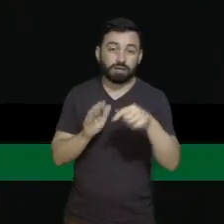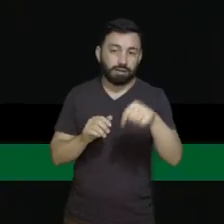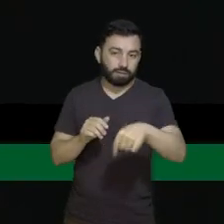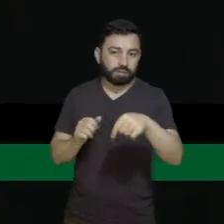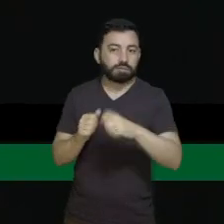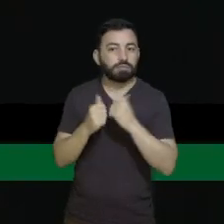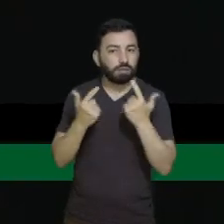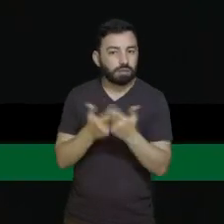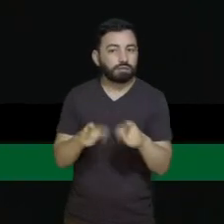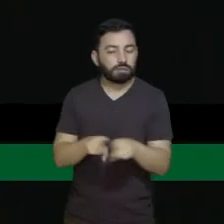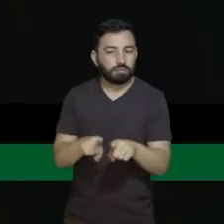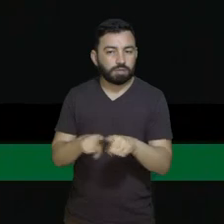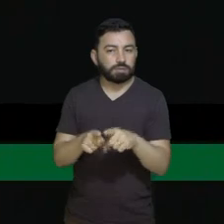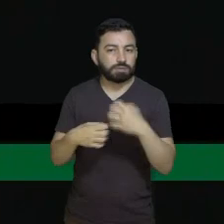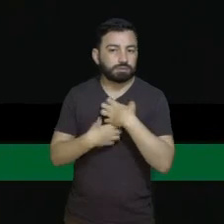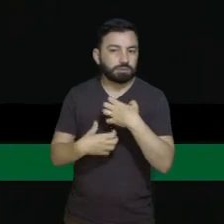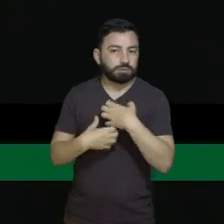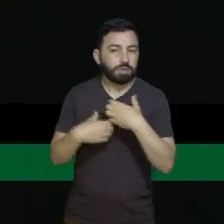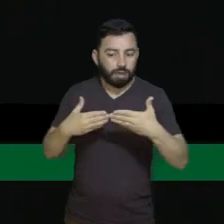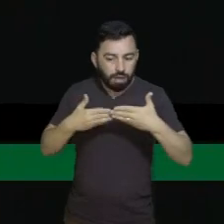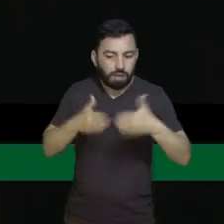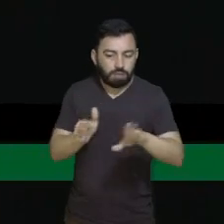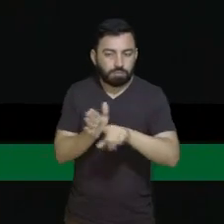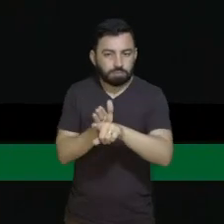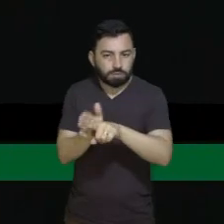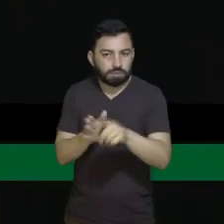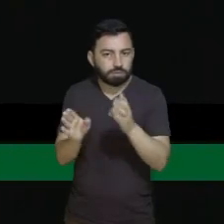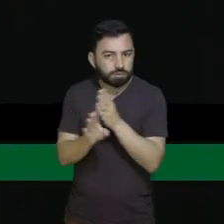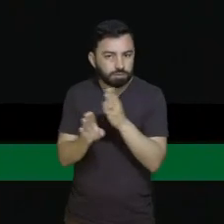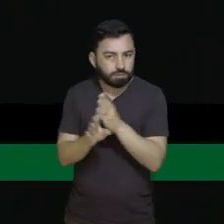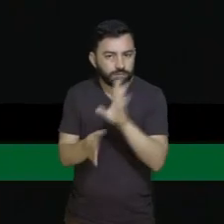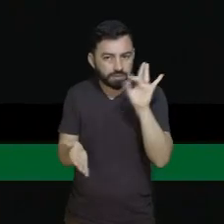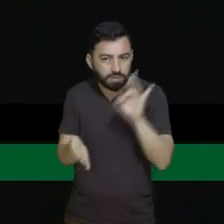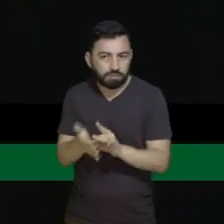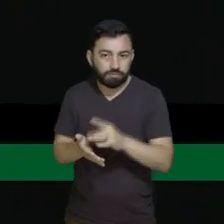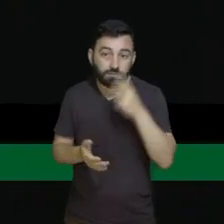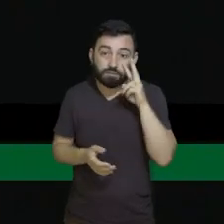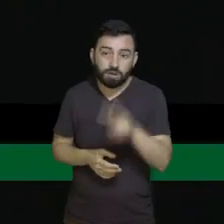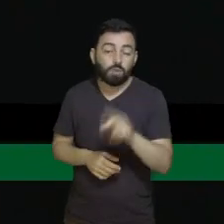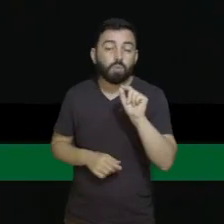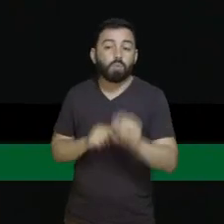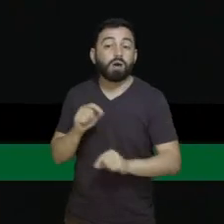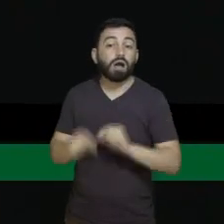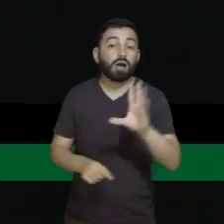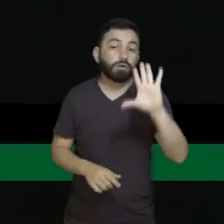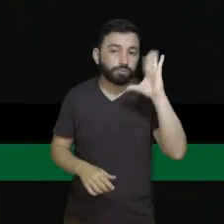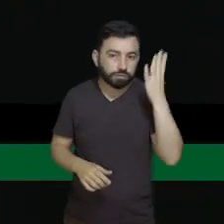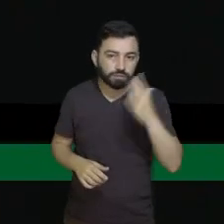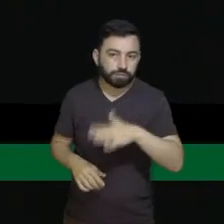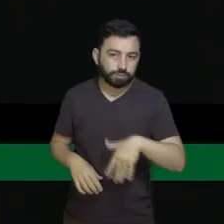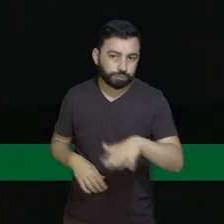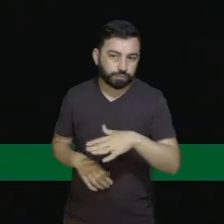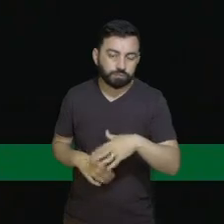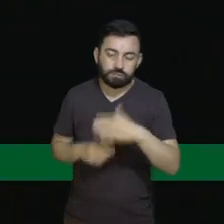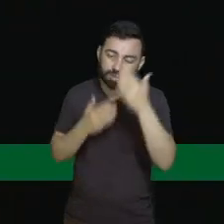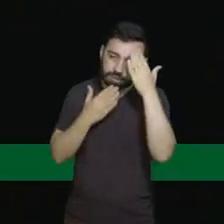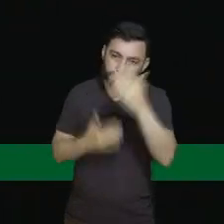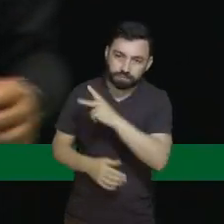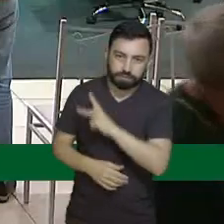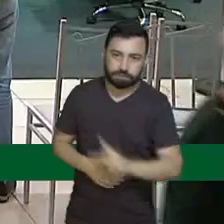tomar atitude, a gente abra a investigação e realmente veja o que está acontecendo nos cofres de Santa Catarina. Obrigado,